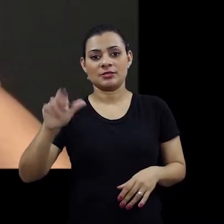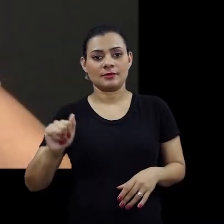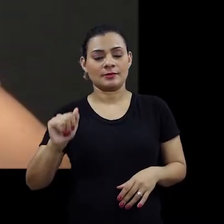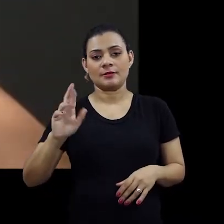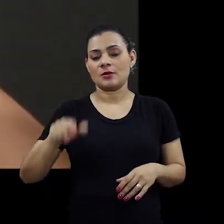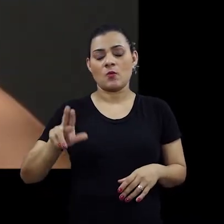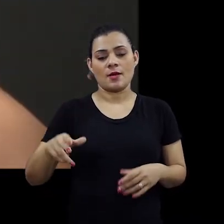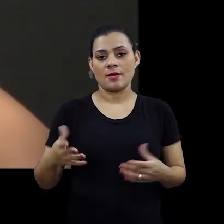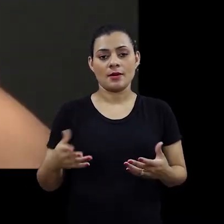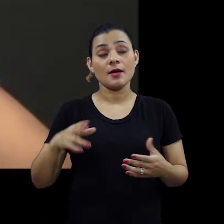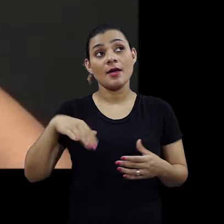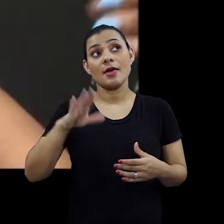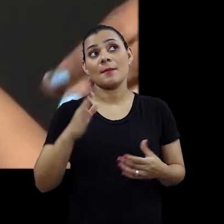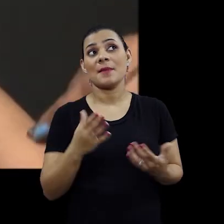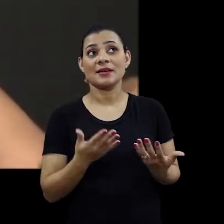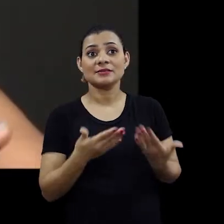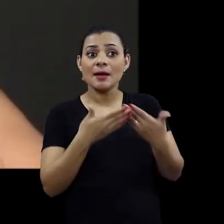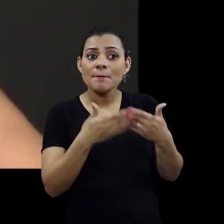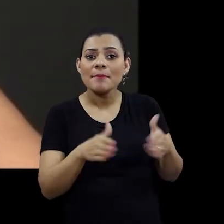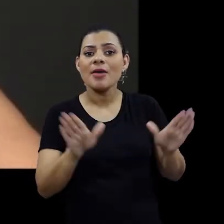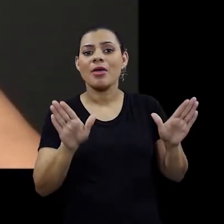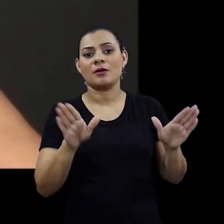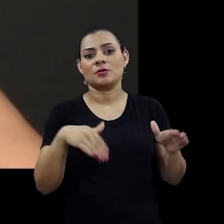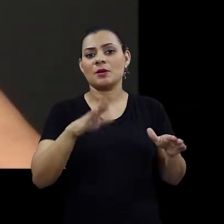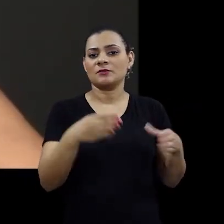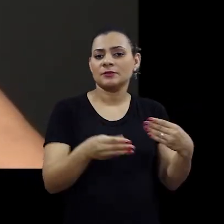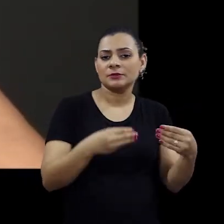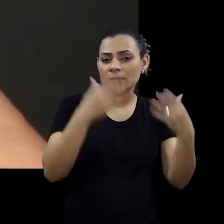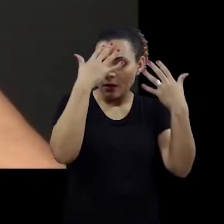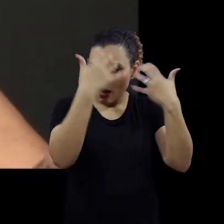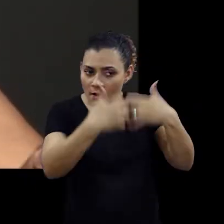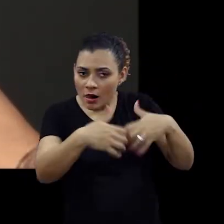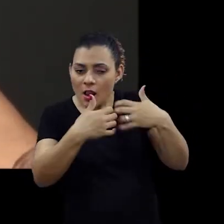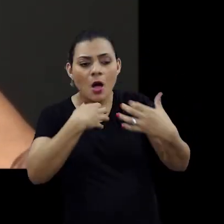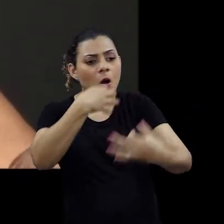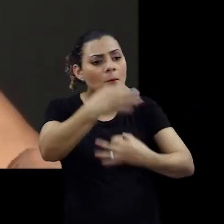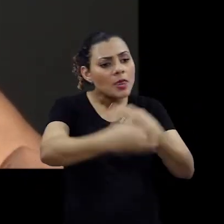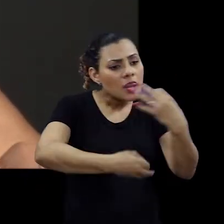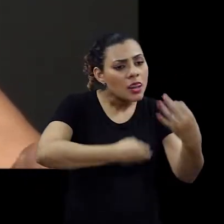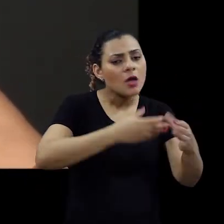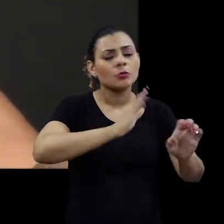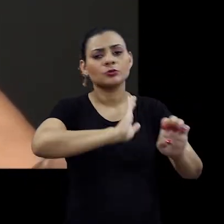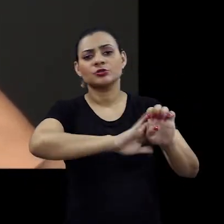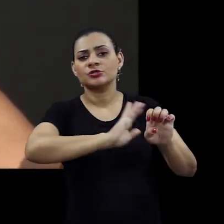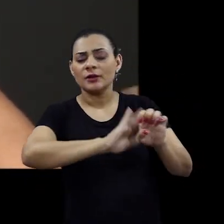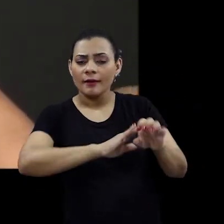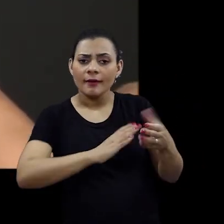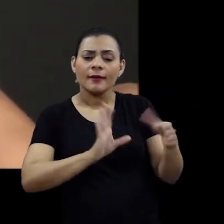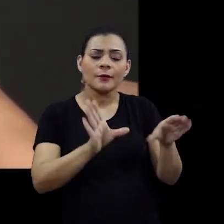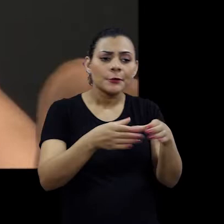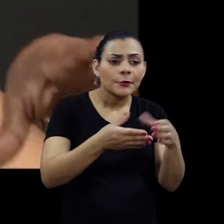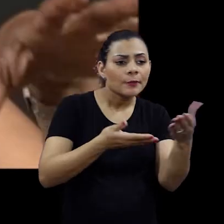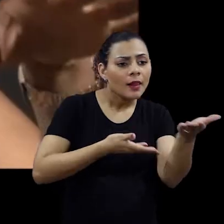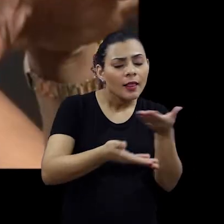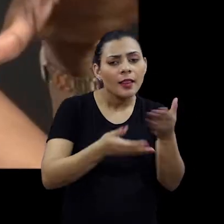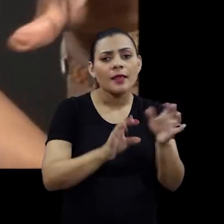coisa. O Versus não era assim, então era muito aberto para pensamentos de